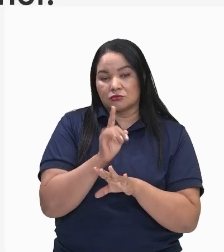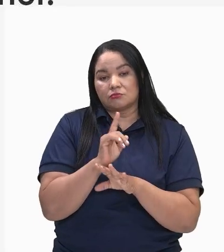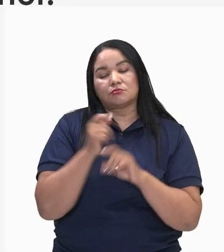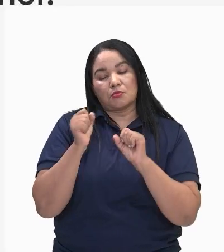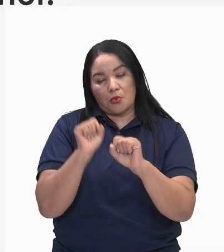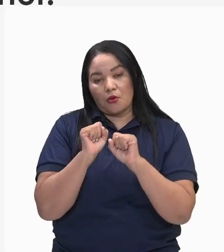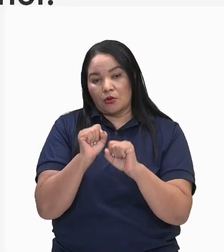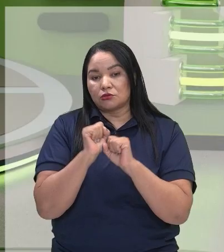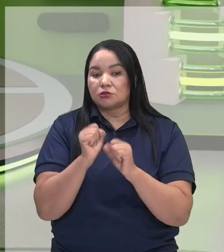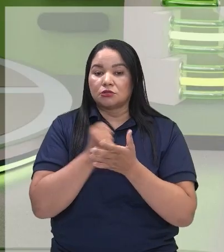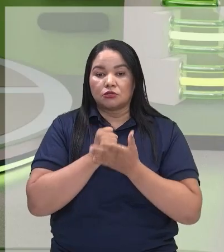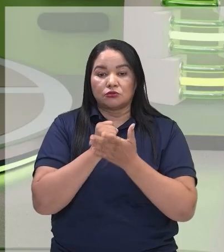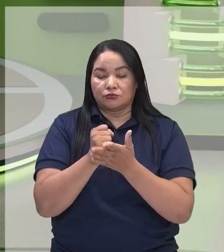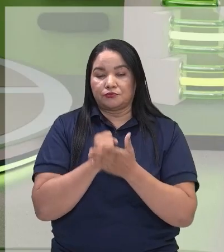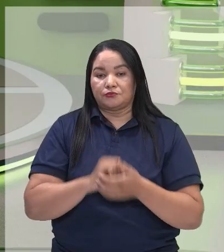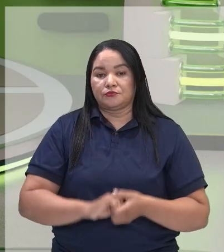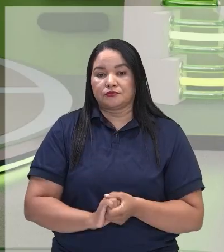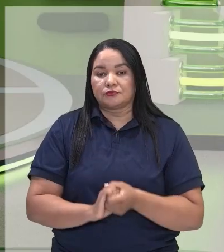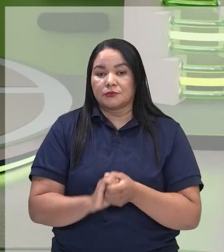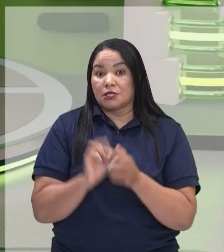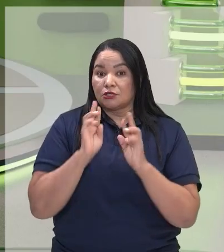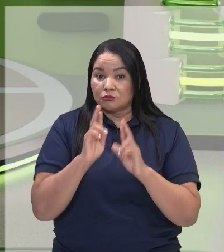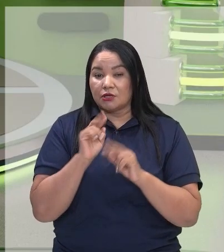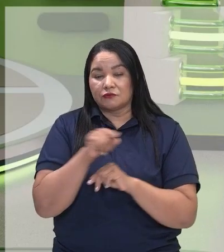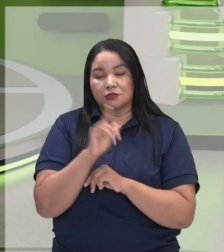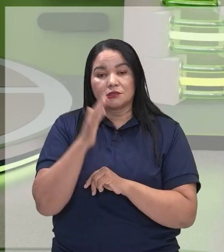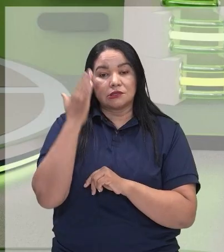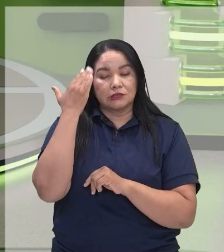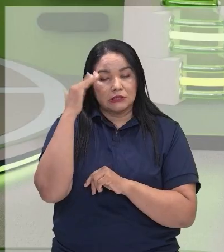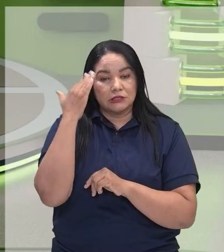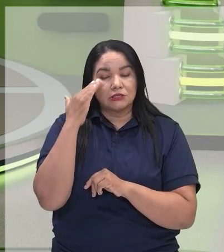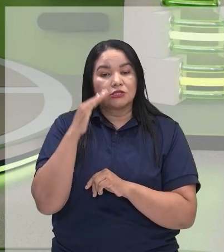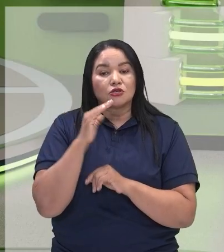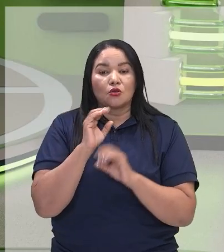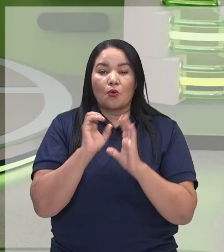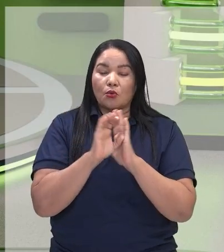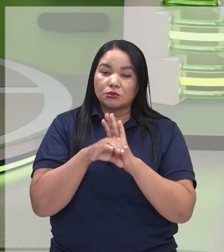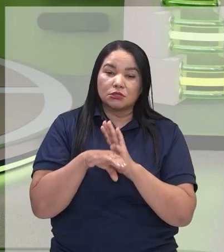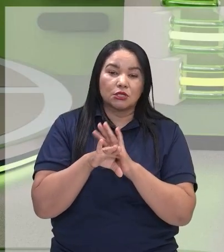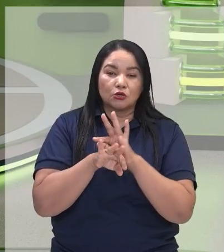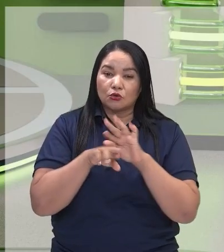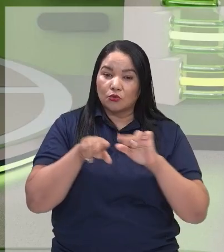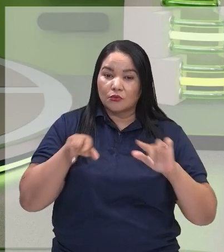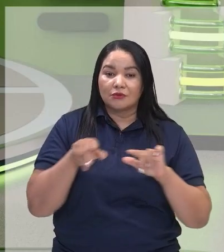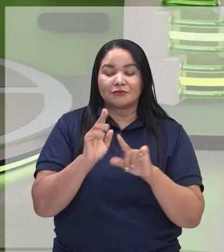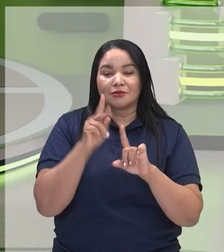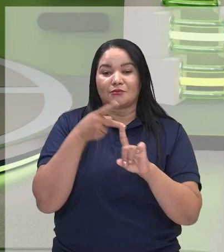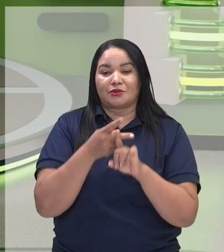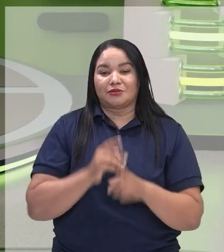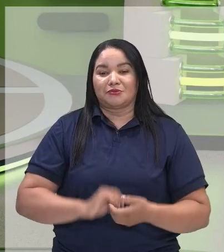questões de violência. Bom, espero que você tenha compreendido aí os conceitos da nossa aula e até a